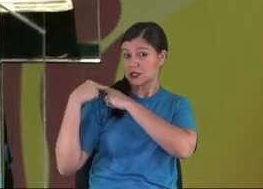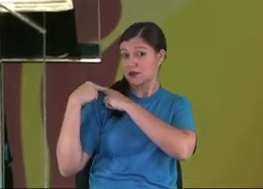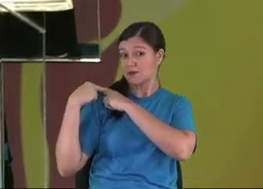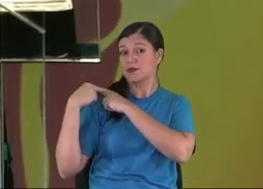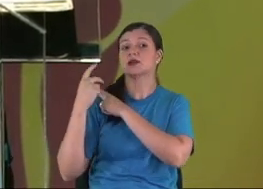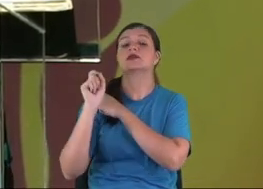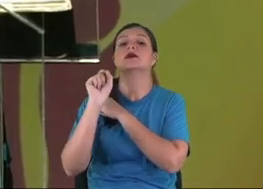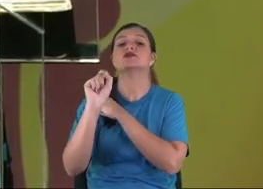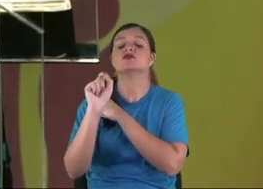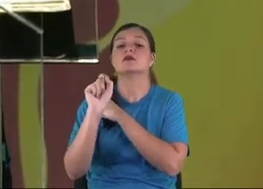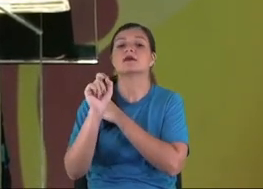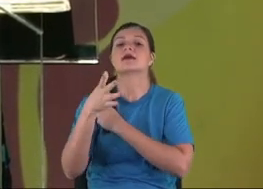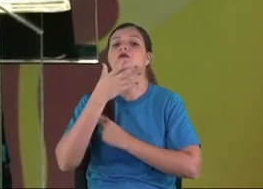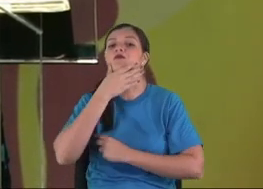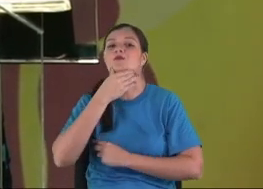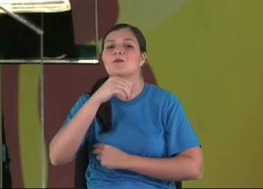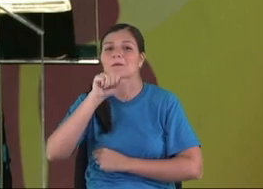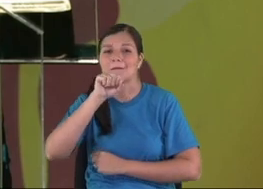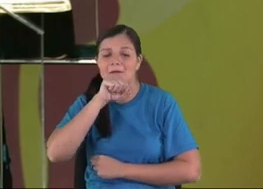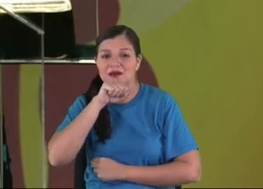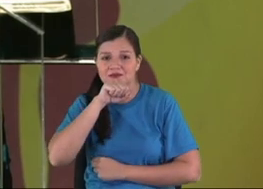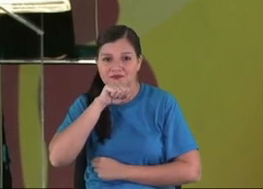o pai.